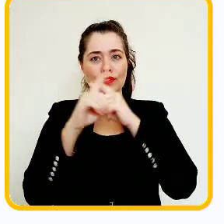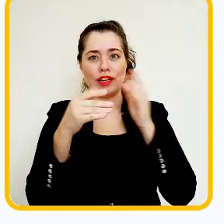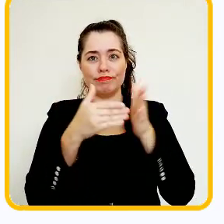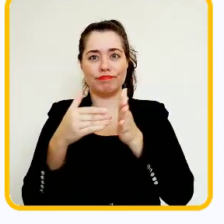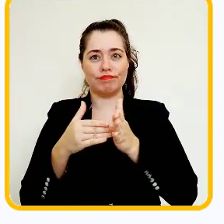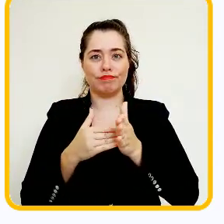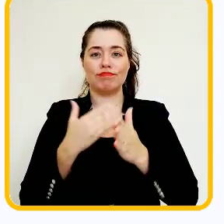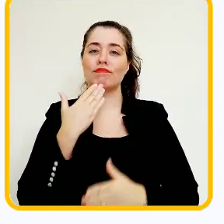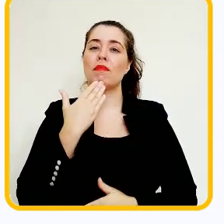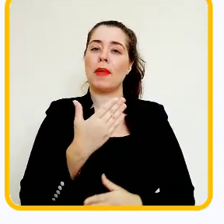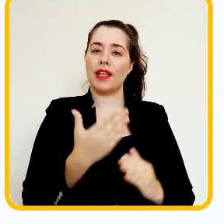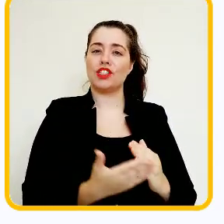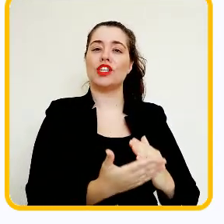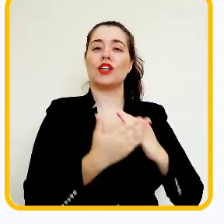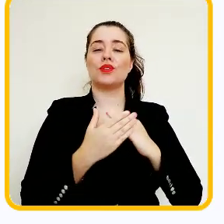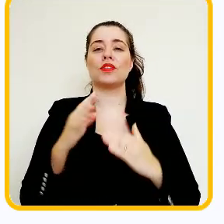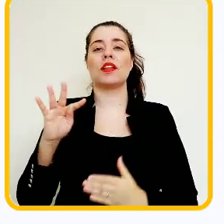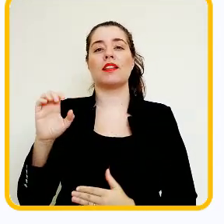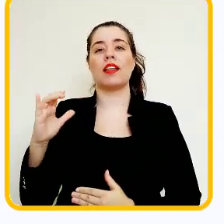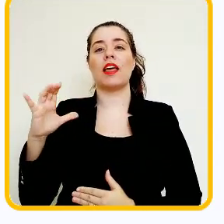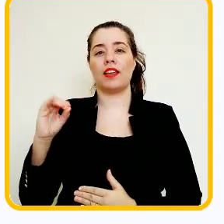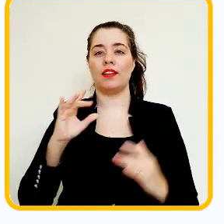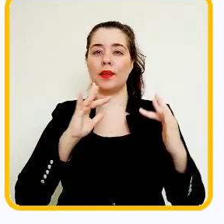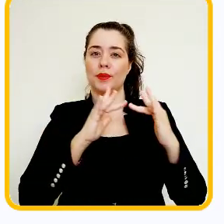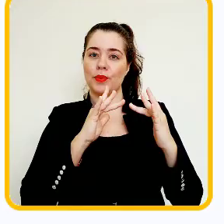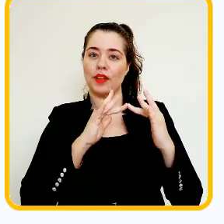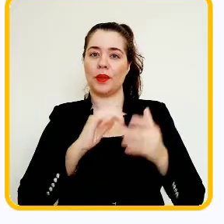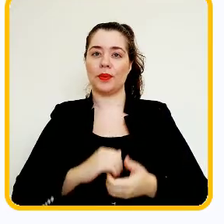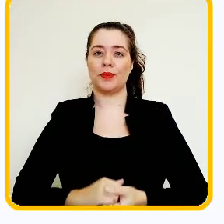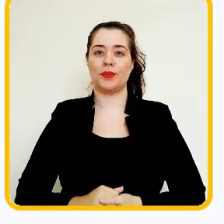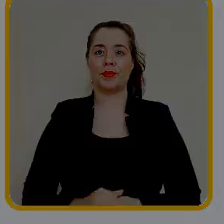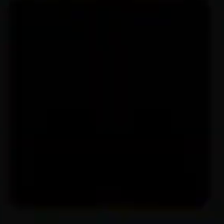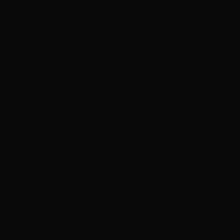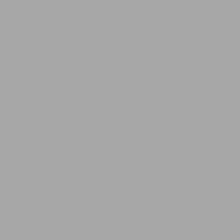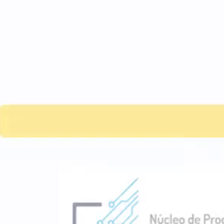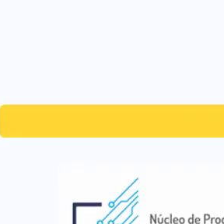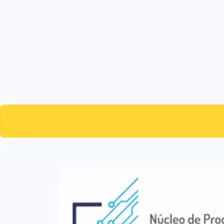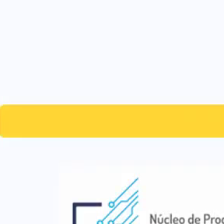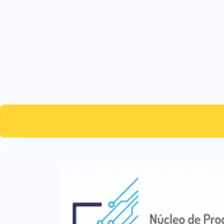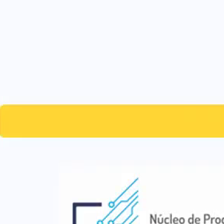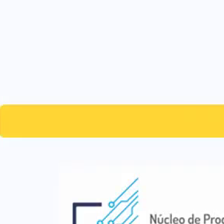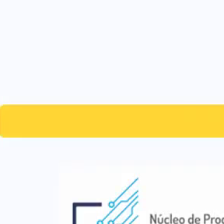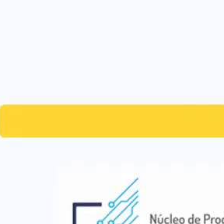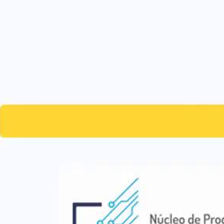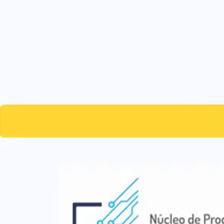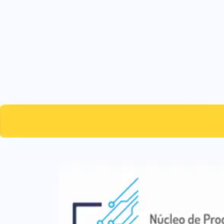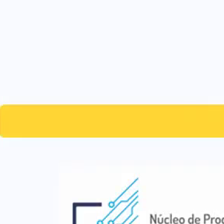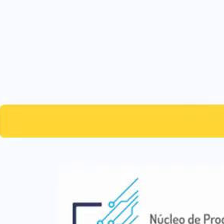Se você tiver alguma dificuldade nesse processo, solicite suporte técnico.